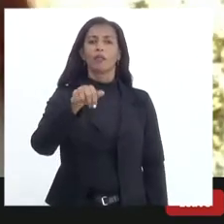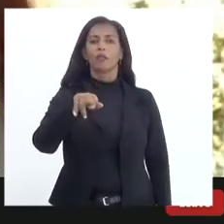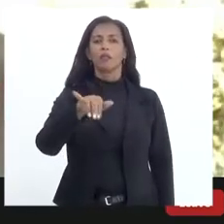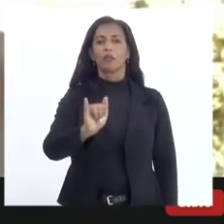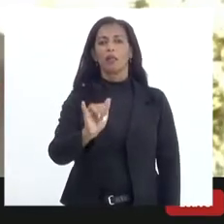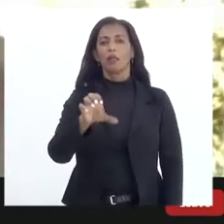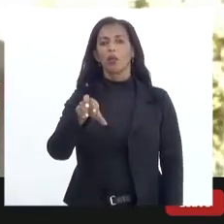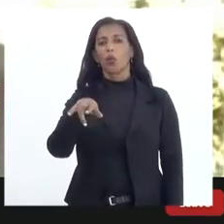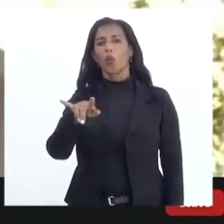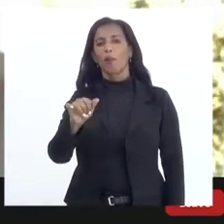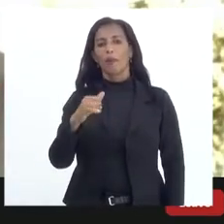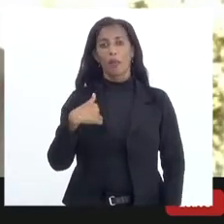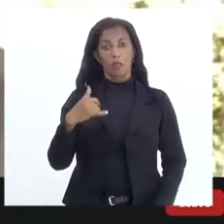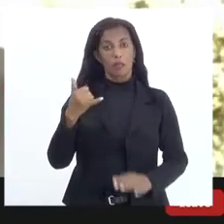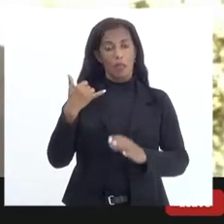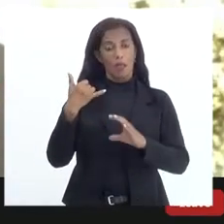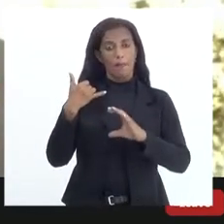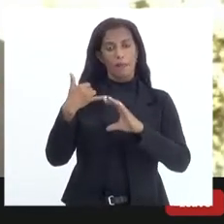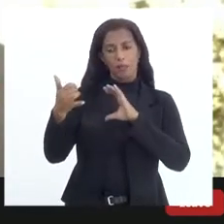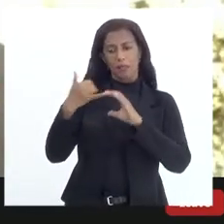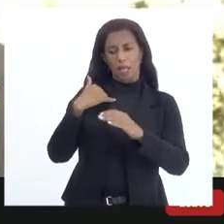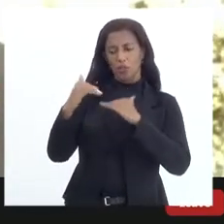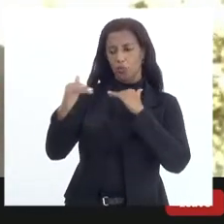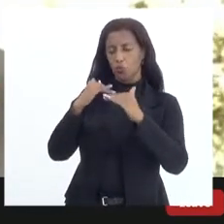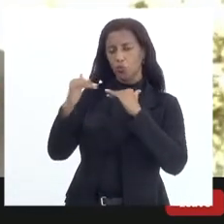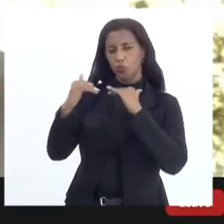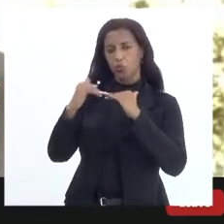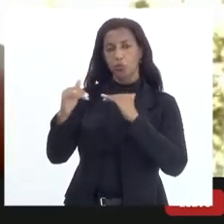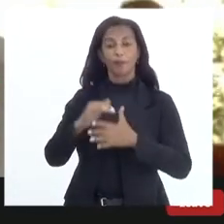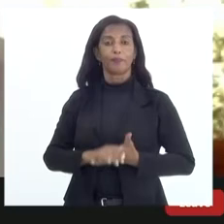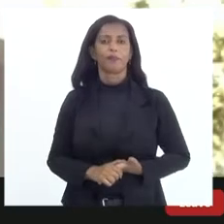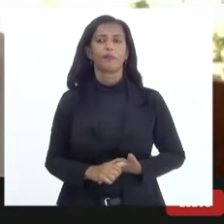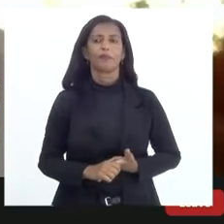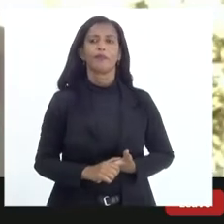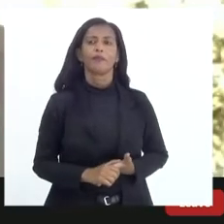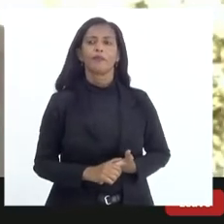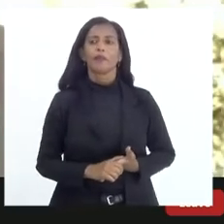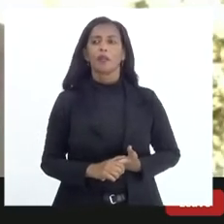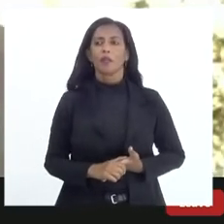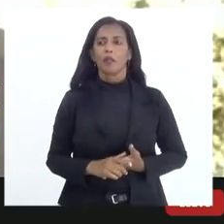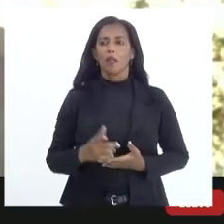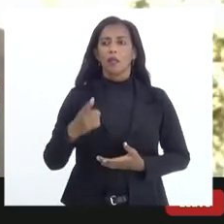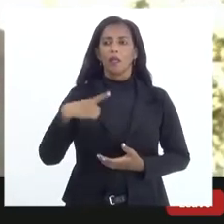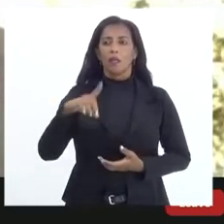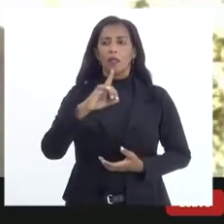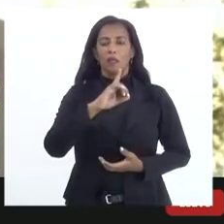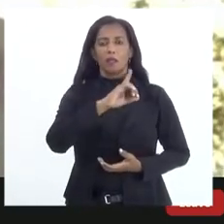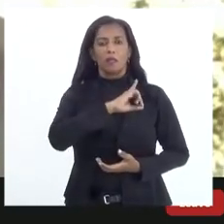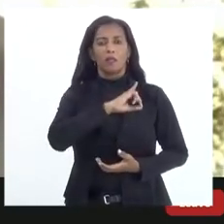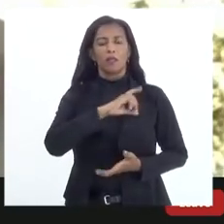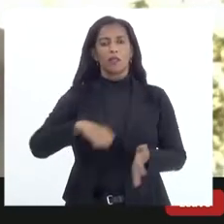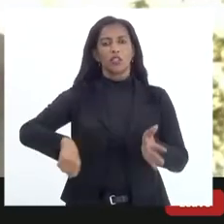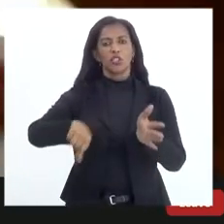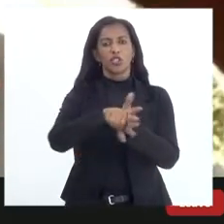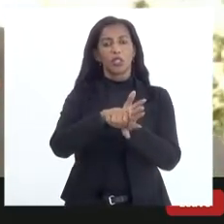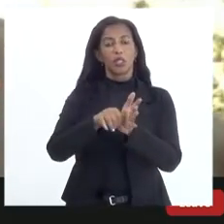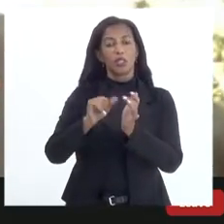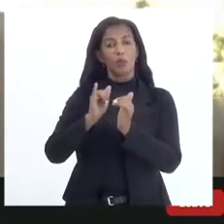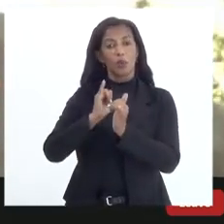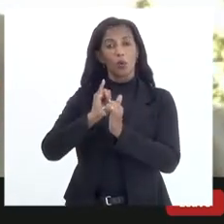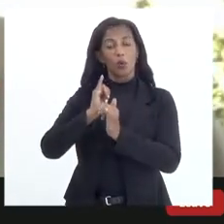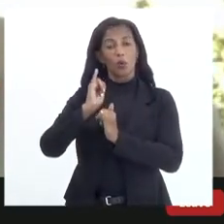trocamos umas mensagens, a Daiane, além da Tecrate, eu mandei para a Delegacia de Crimes contra a Informática